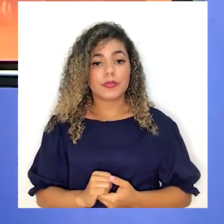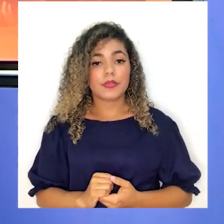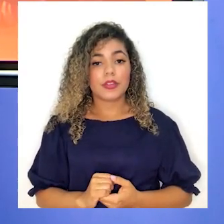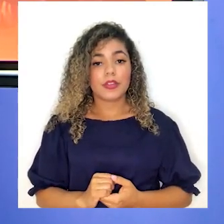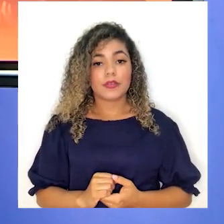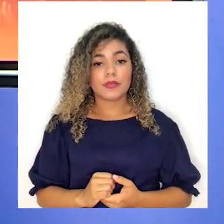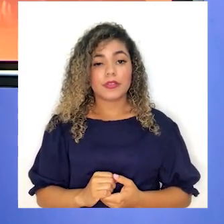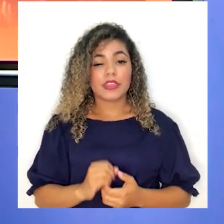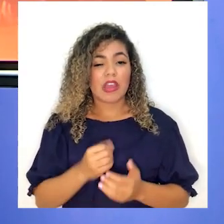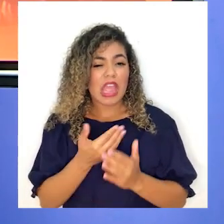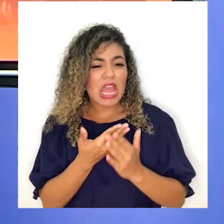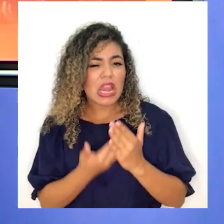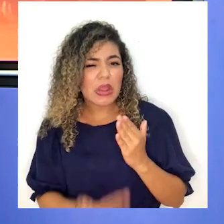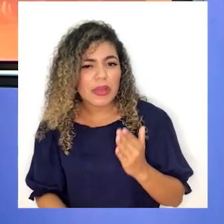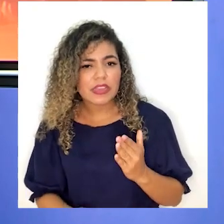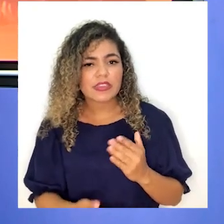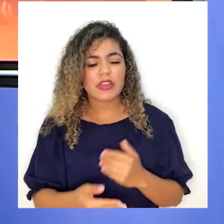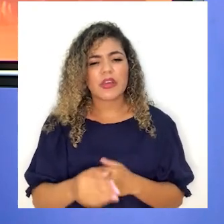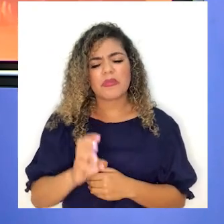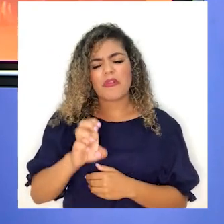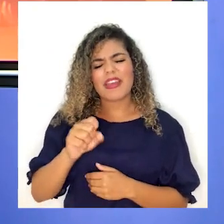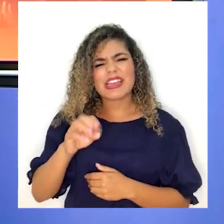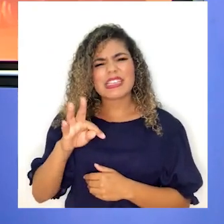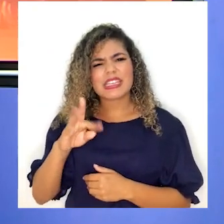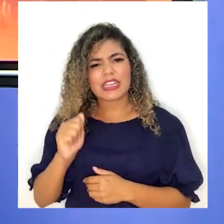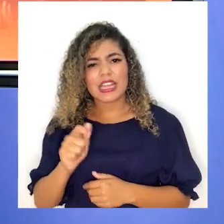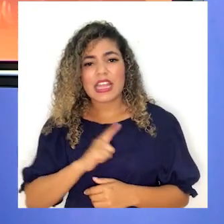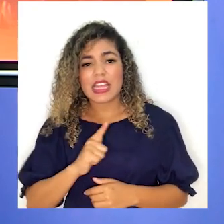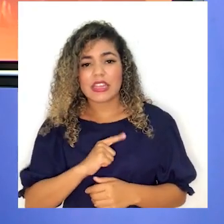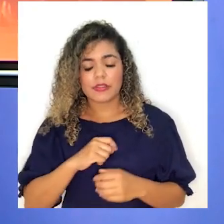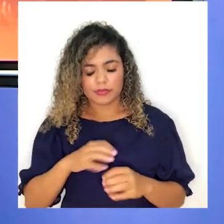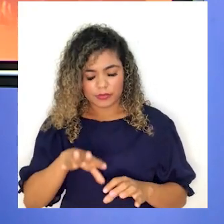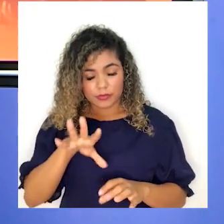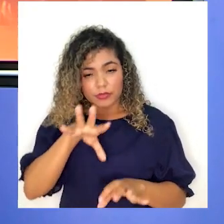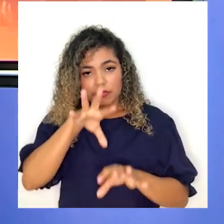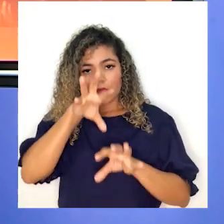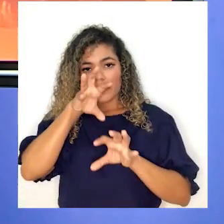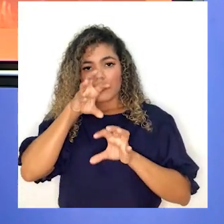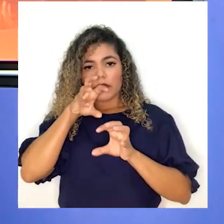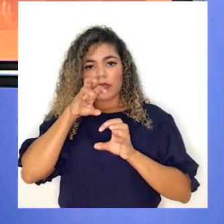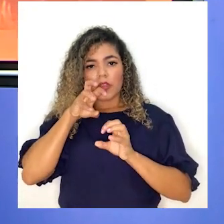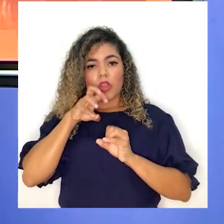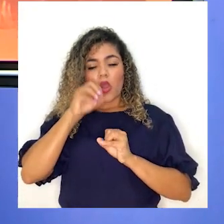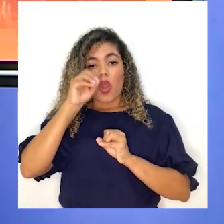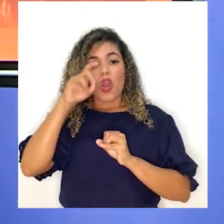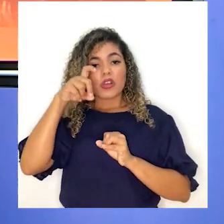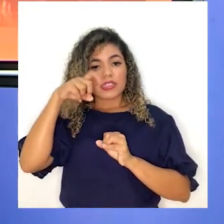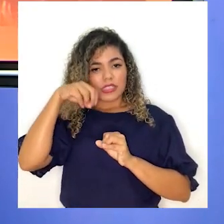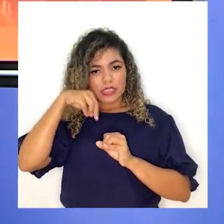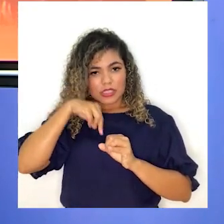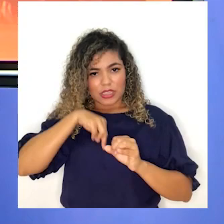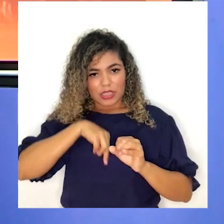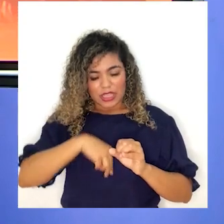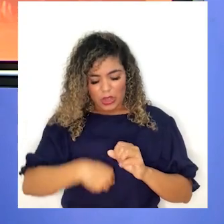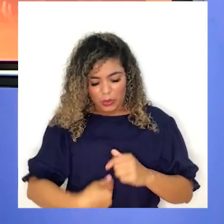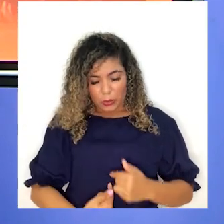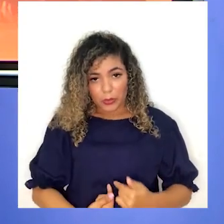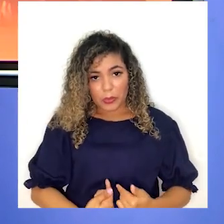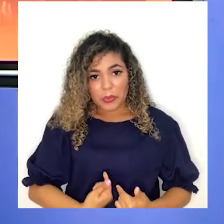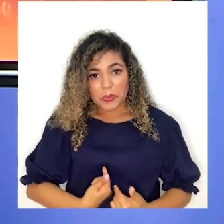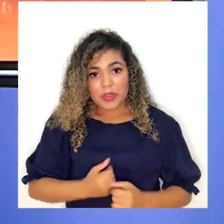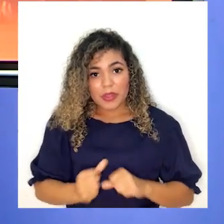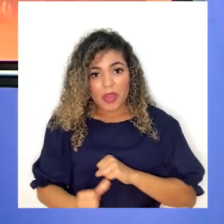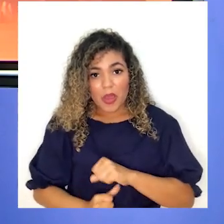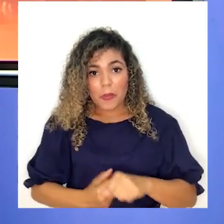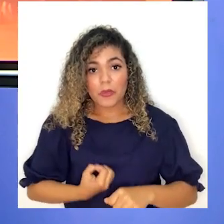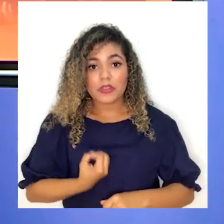uma sobra, uma excreta e tem que ser jogado fora. E quem faz isso é o sistema